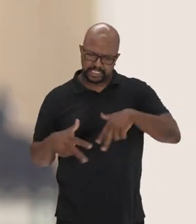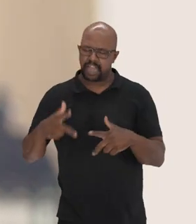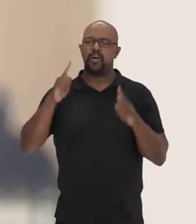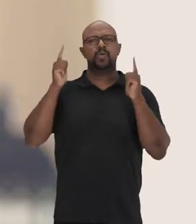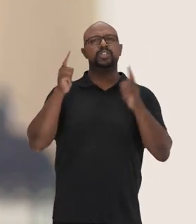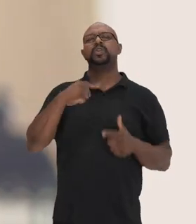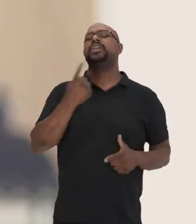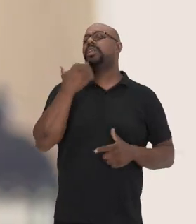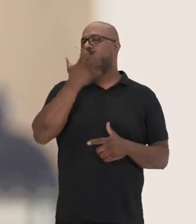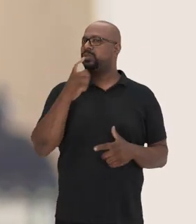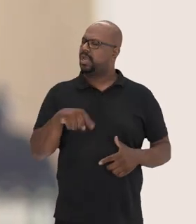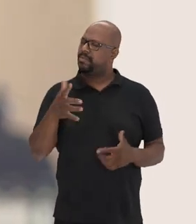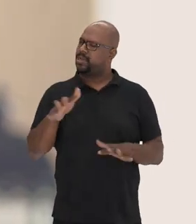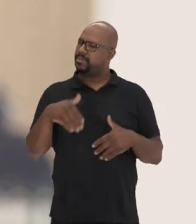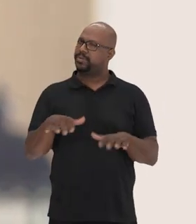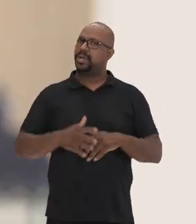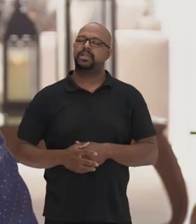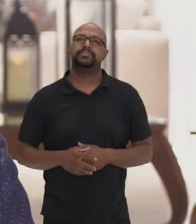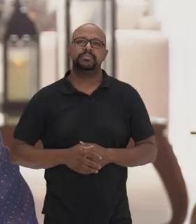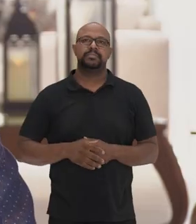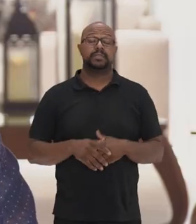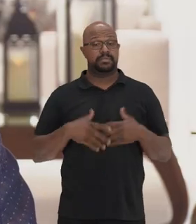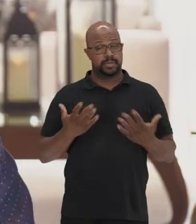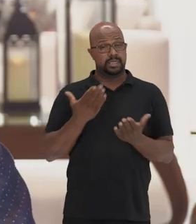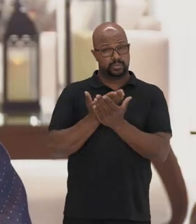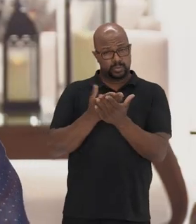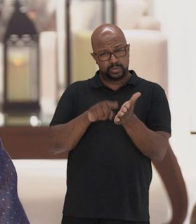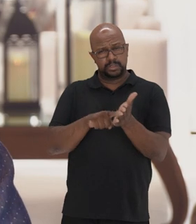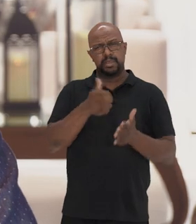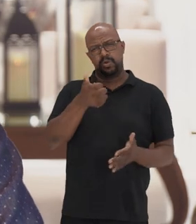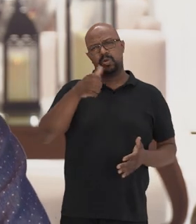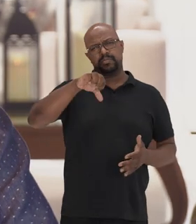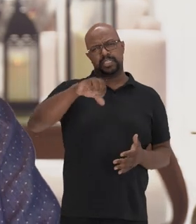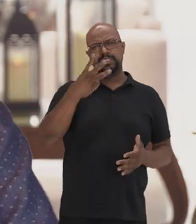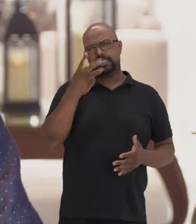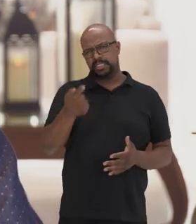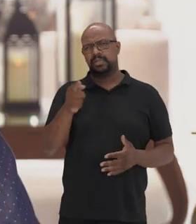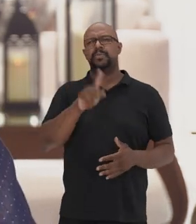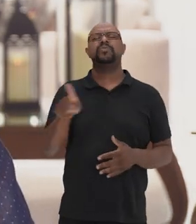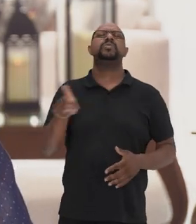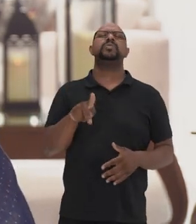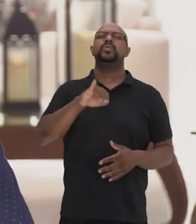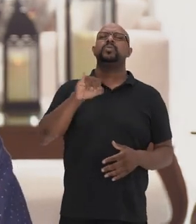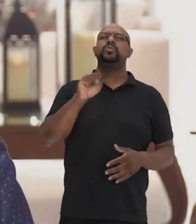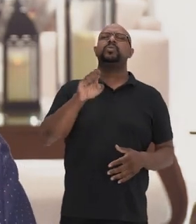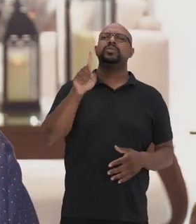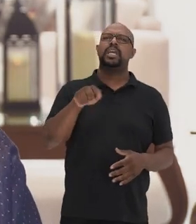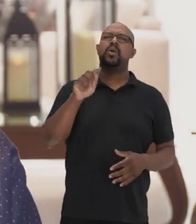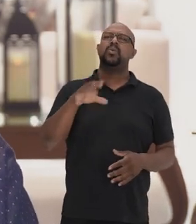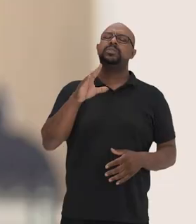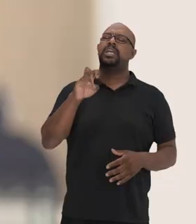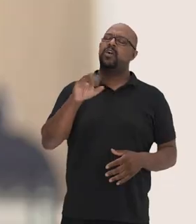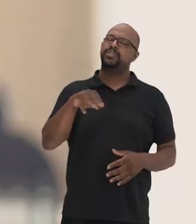curtir a nossa música Era muito por aí né mas um estudo feito em 1937 pelo Professor José Gonçalves de